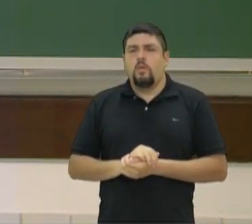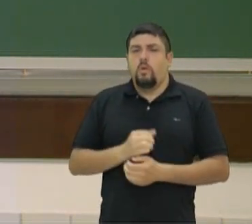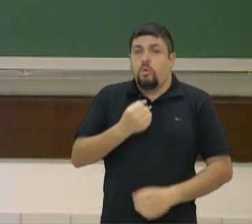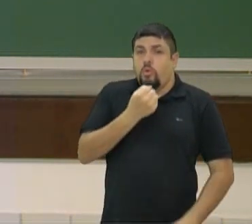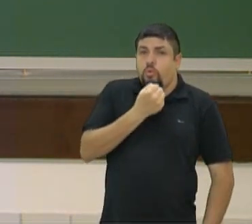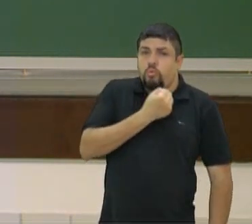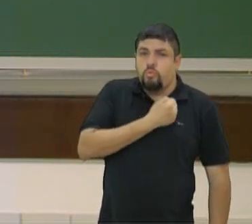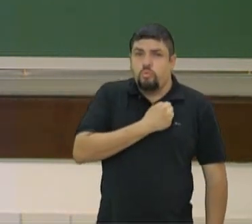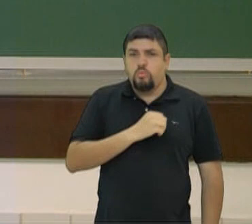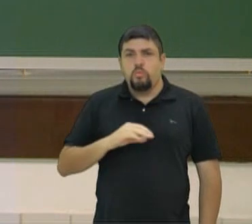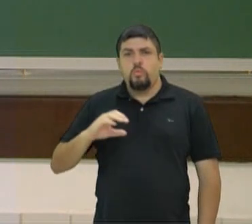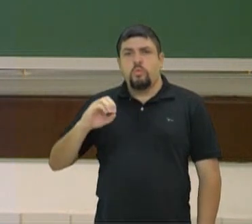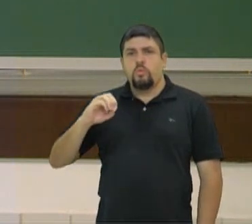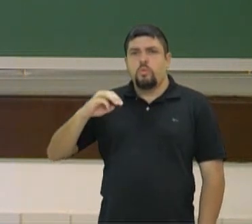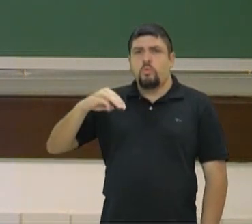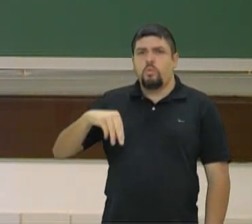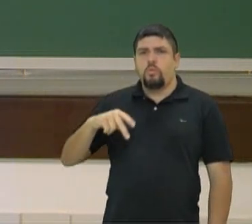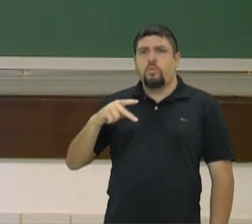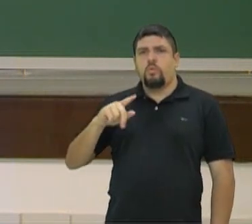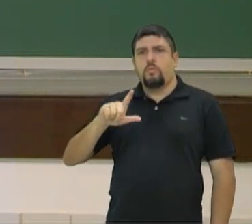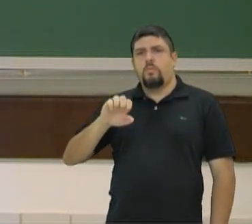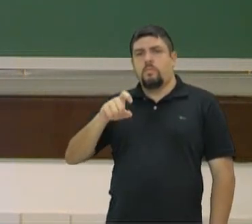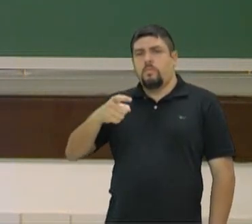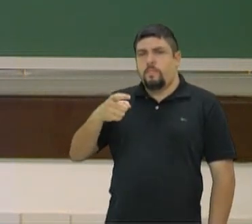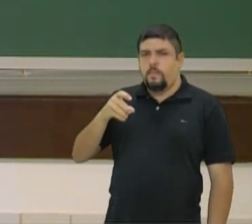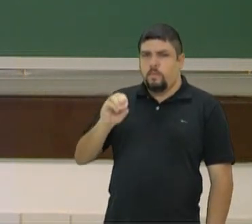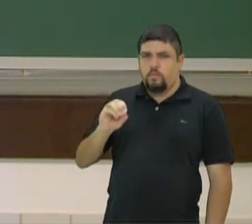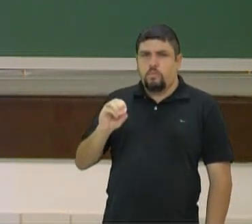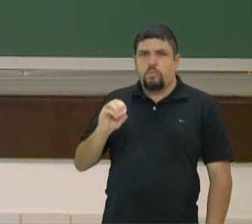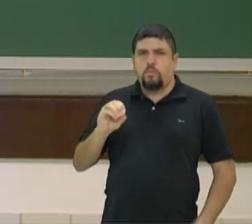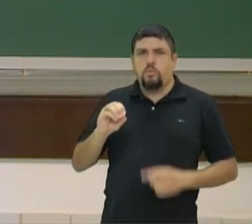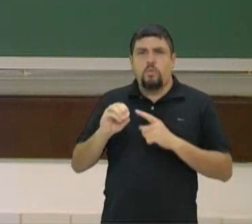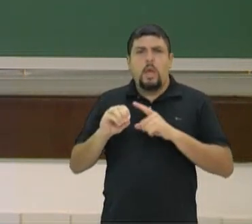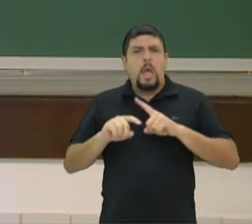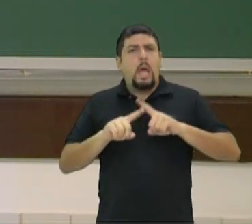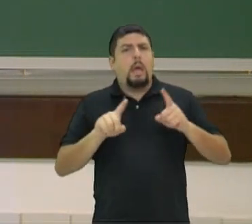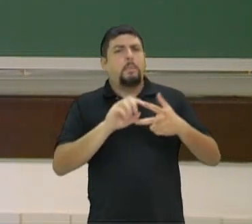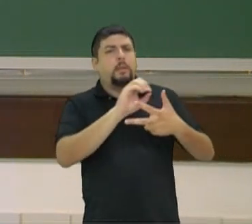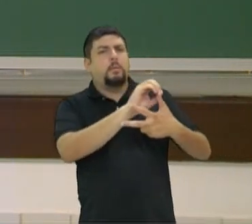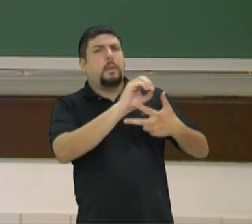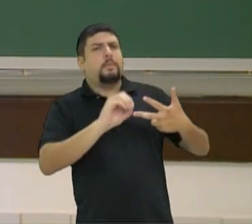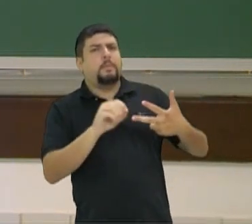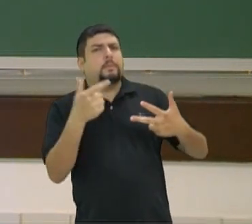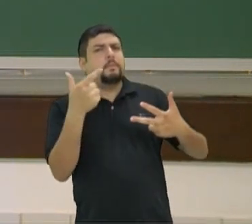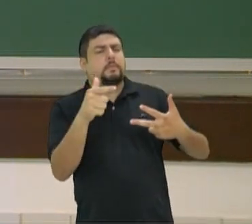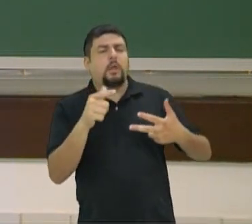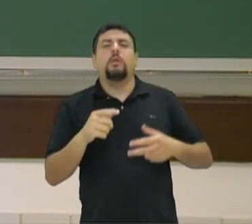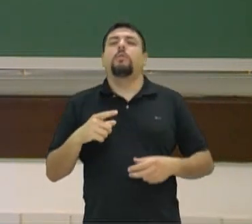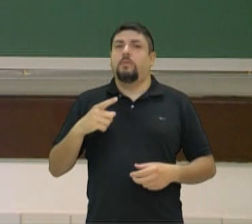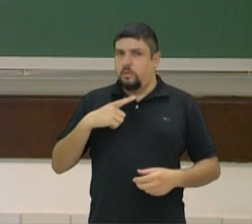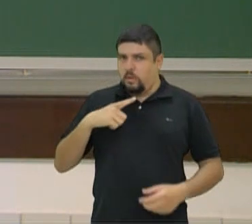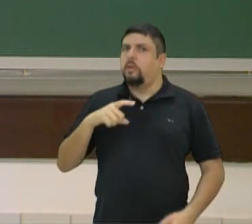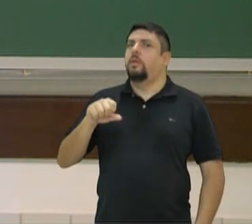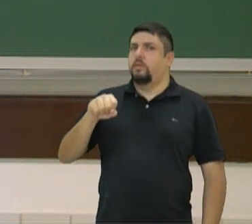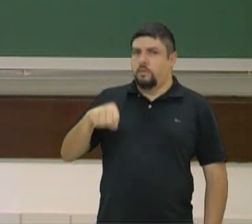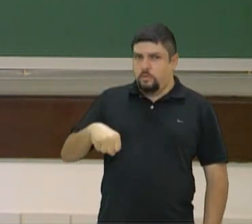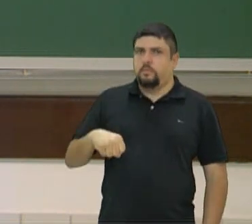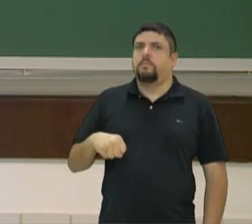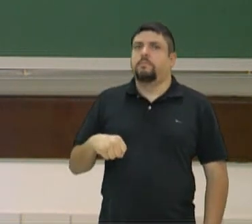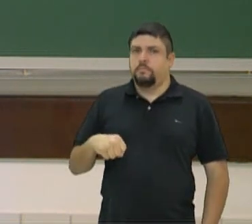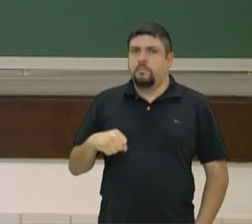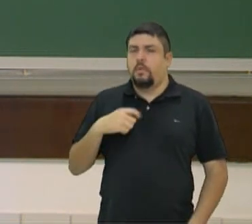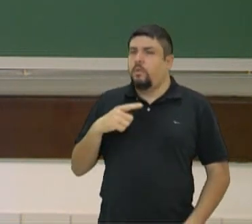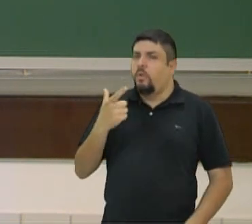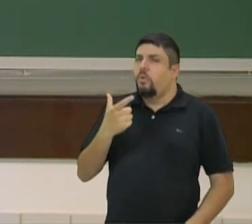para o complexo. Alguns falam, professor, mas isso não cai no Enem. Engano seu, ele abrange diversos